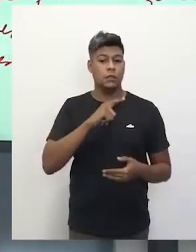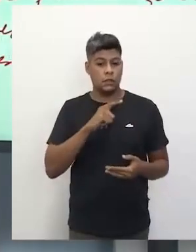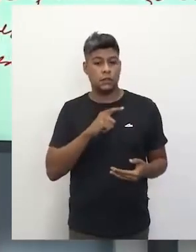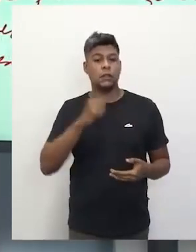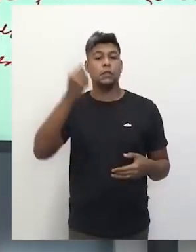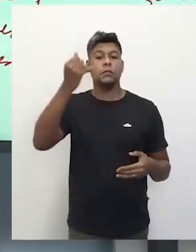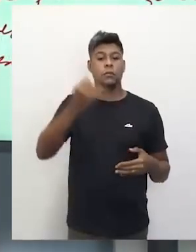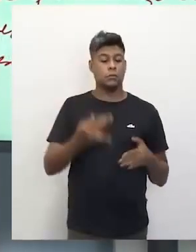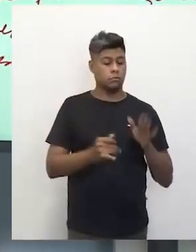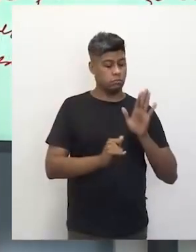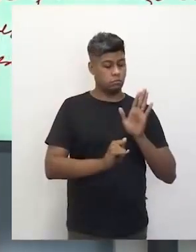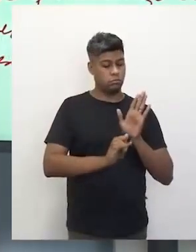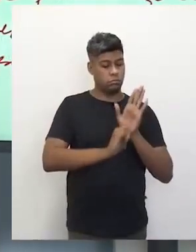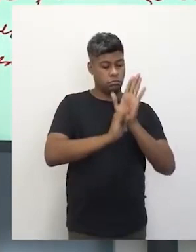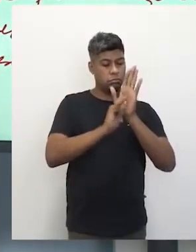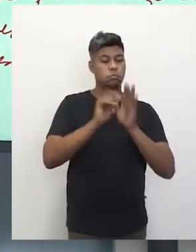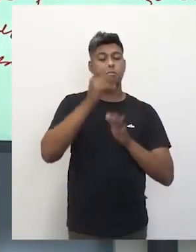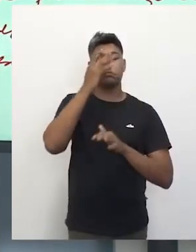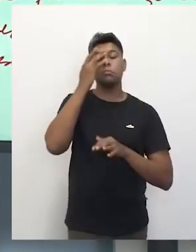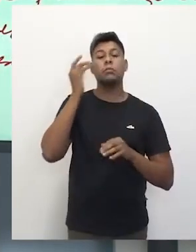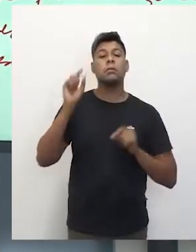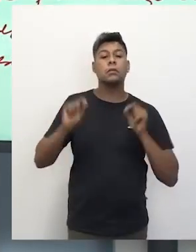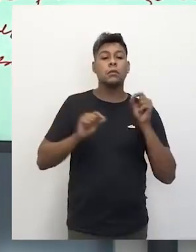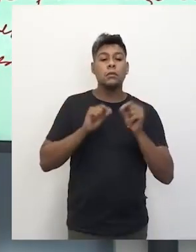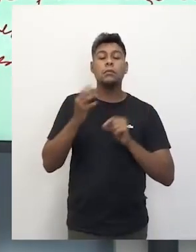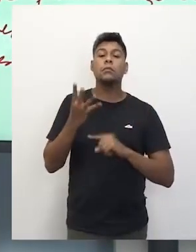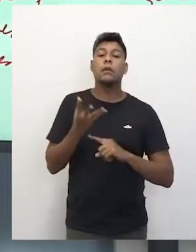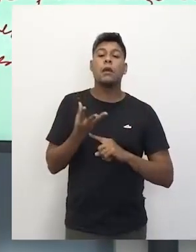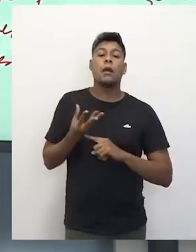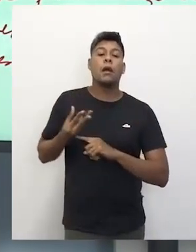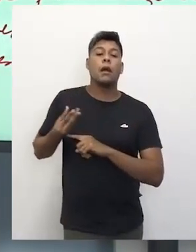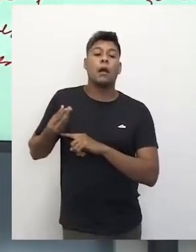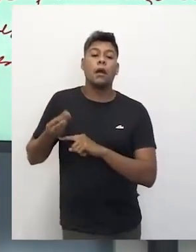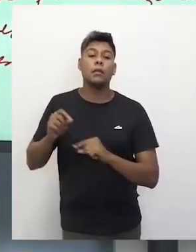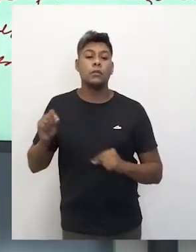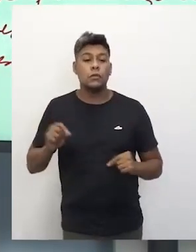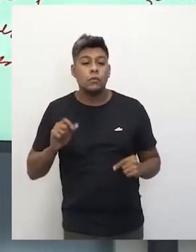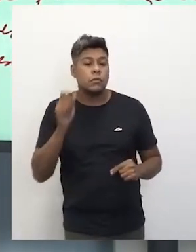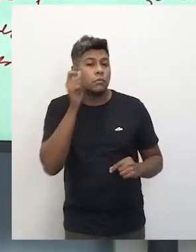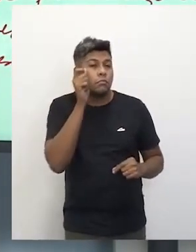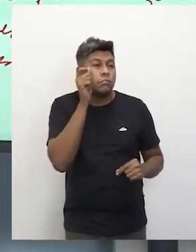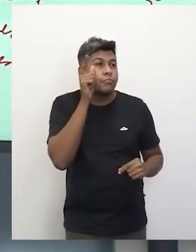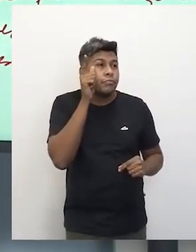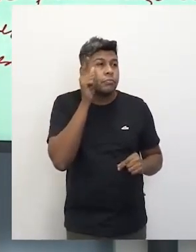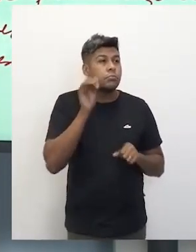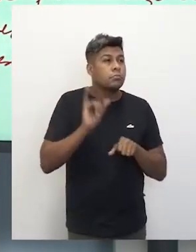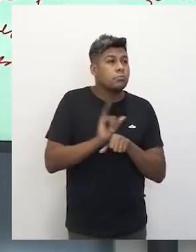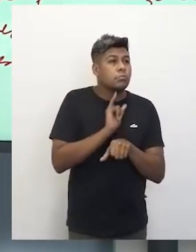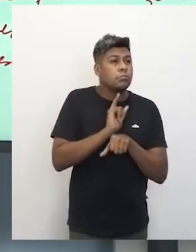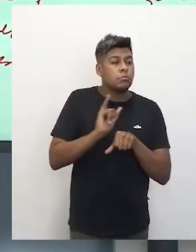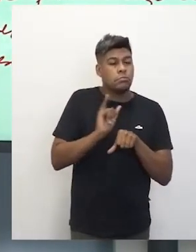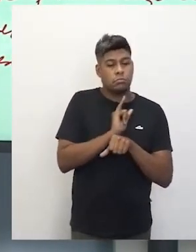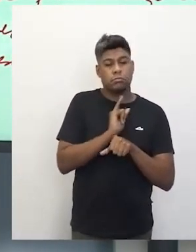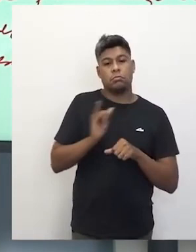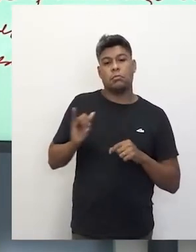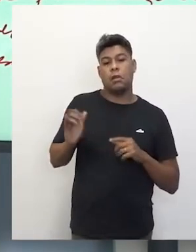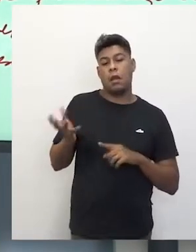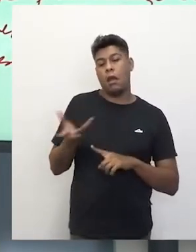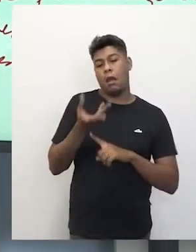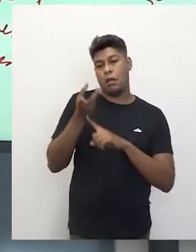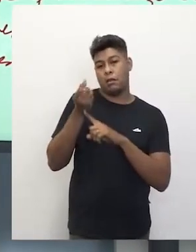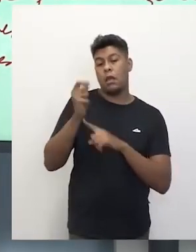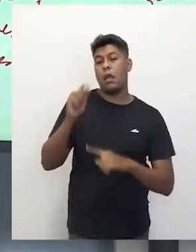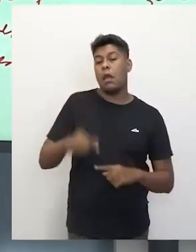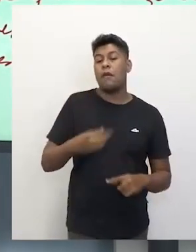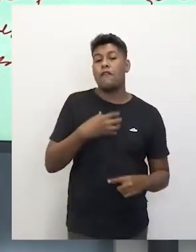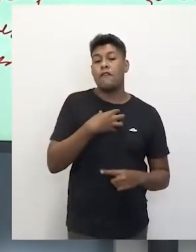claro, da identidade de quem, né, do artista que idealizou, que realizou aquela obra, né? É uma forma aí,